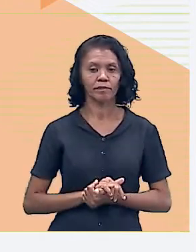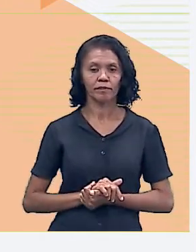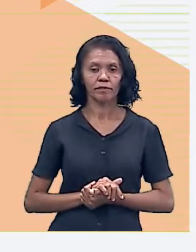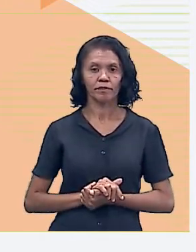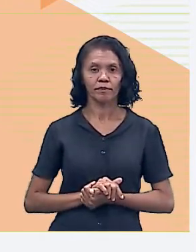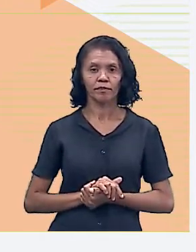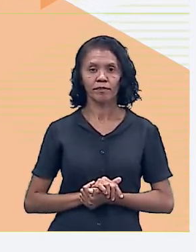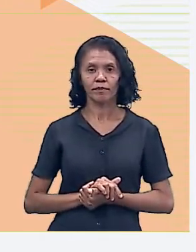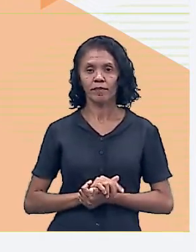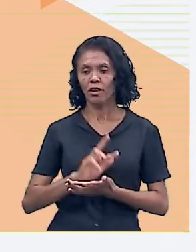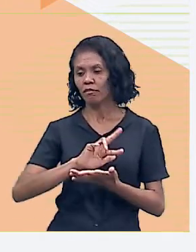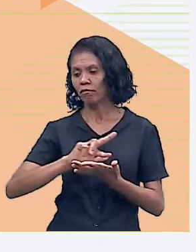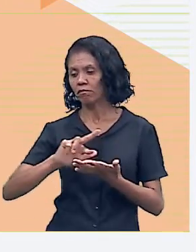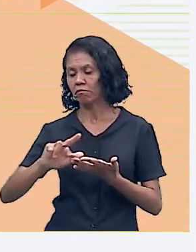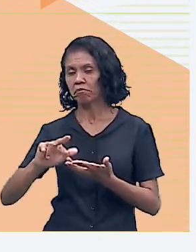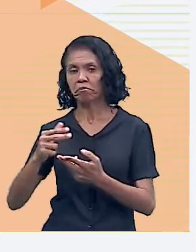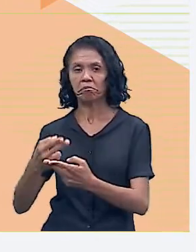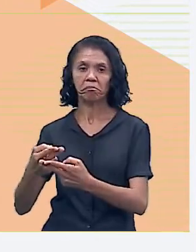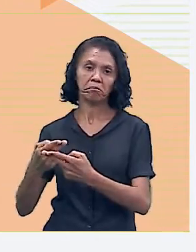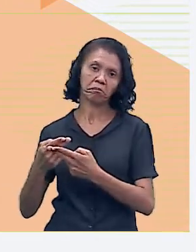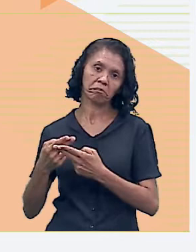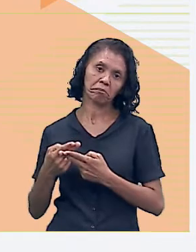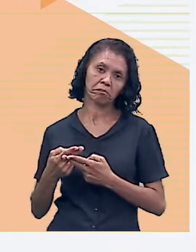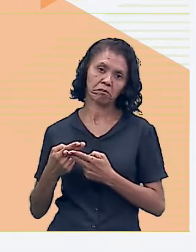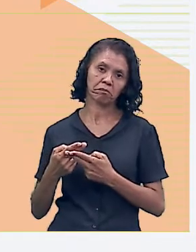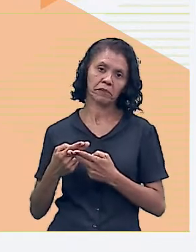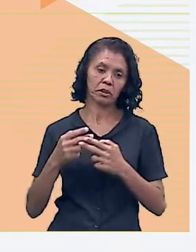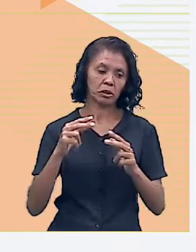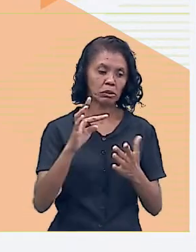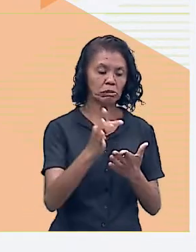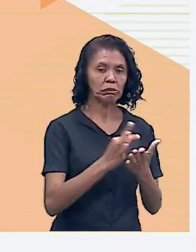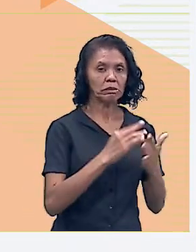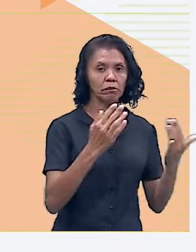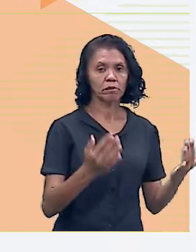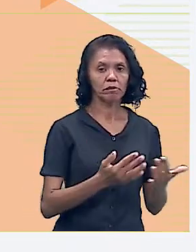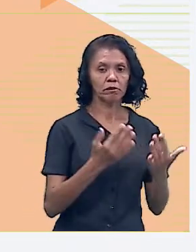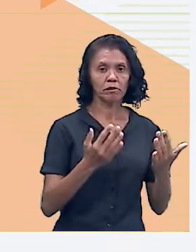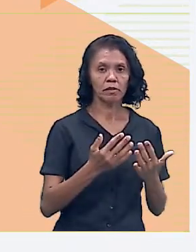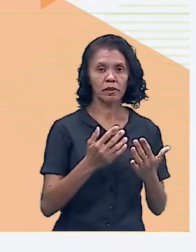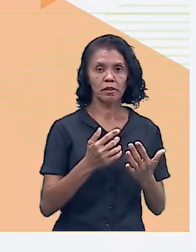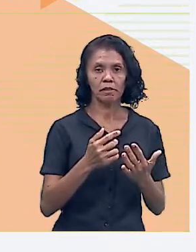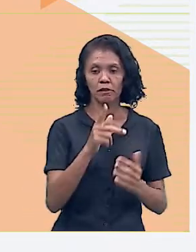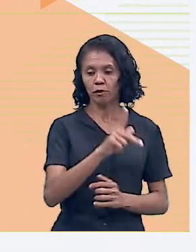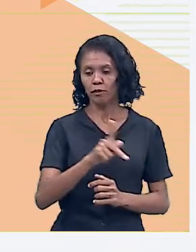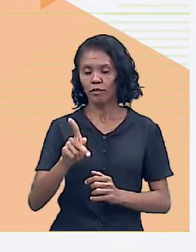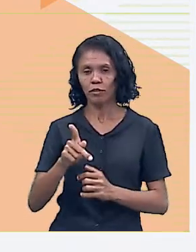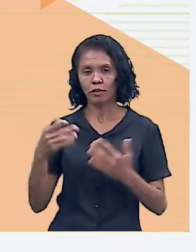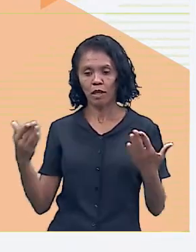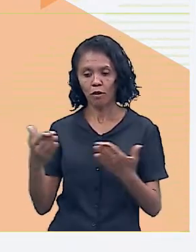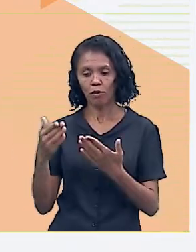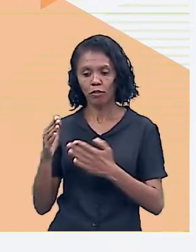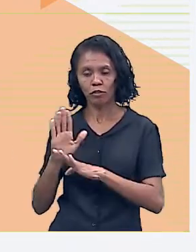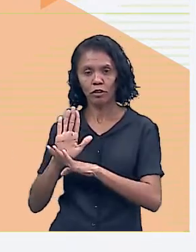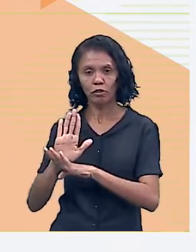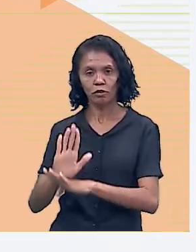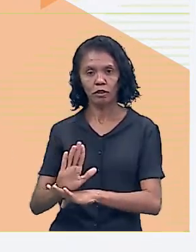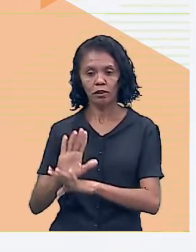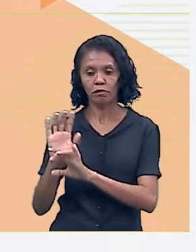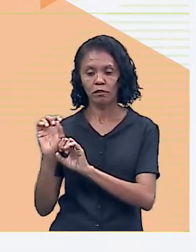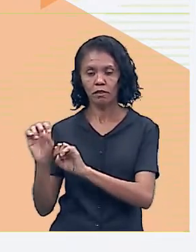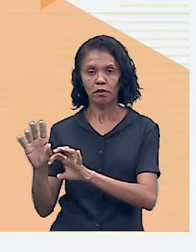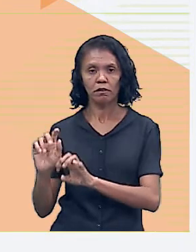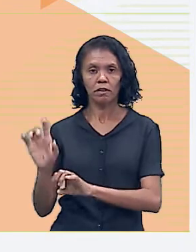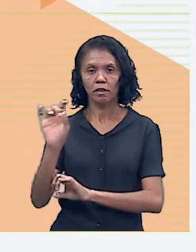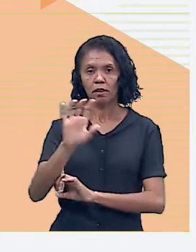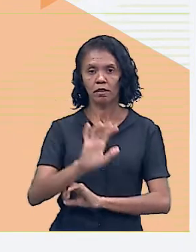um repertório de texto motivador se eu estou aqui me dedicando a estar junto com vocês no domingo para trazer repertórios